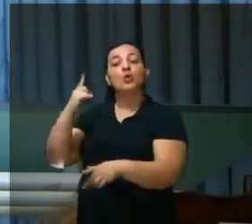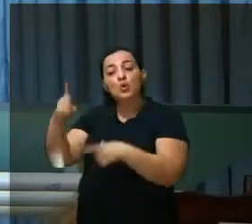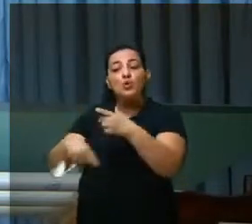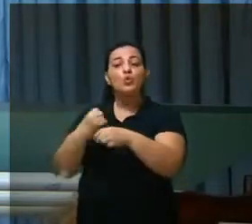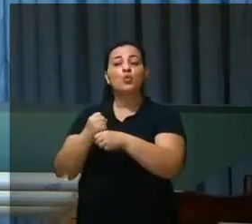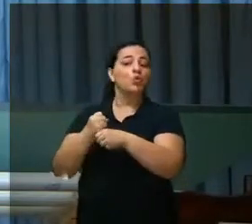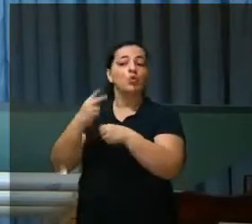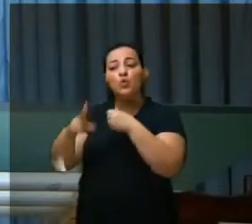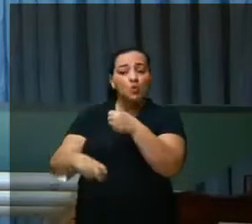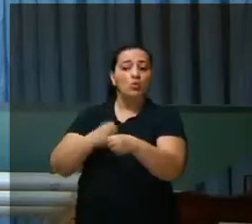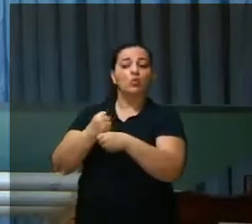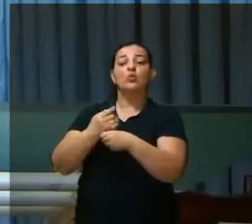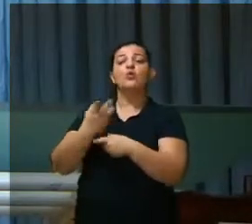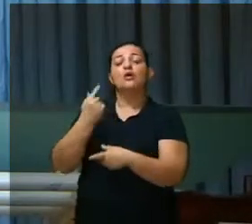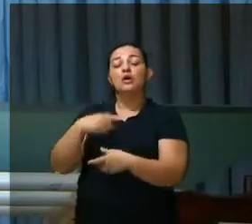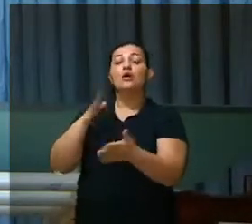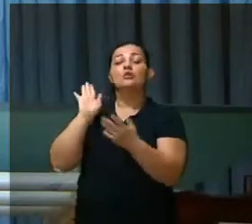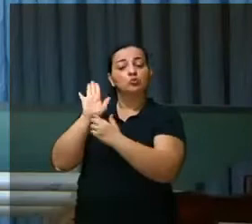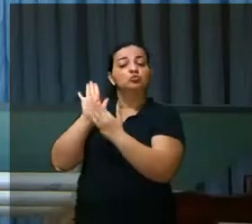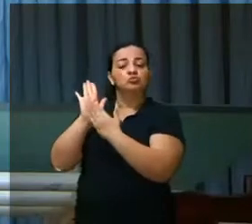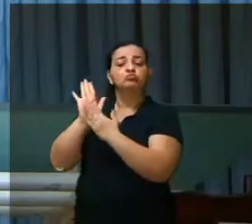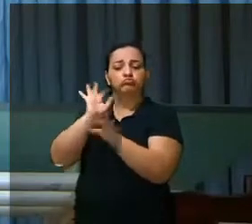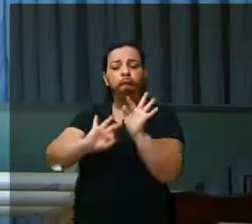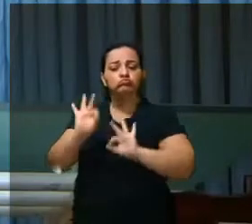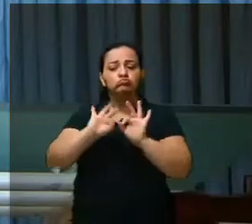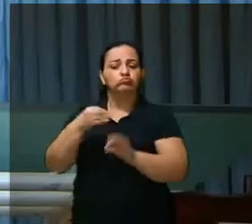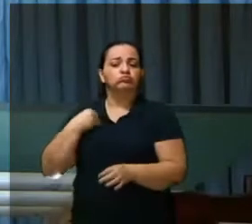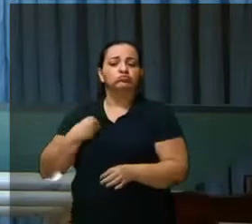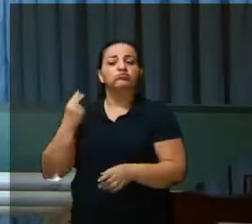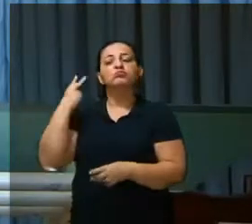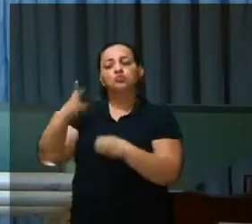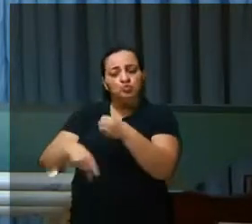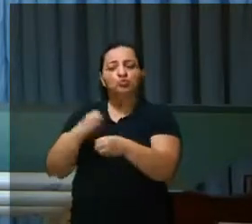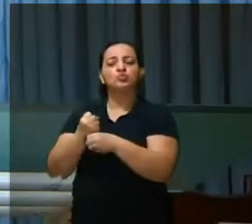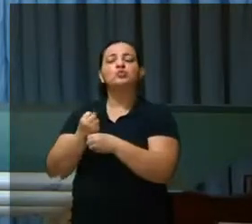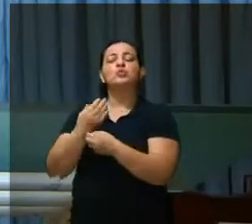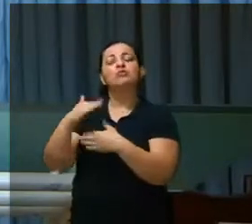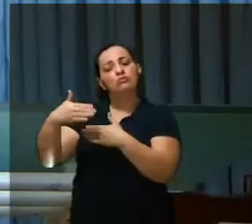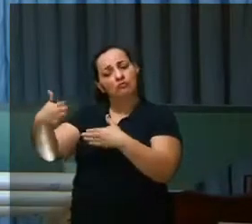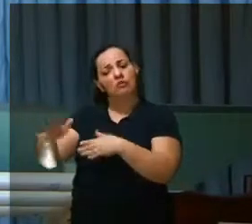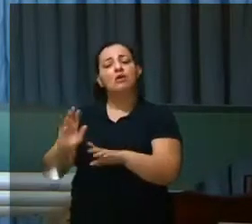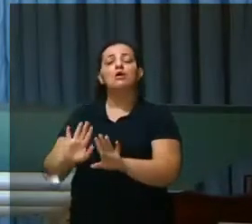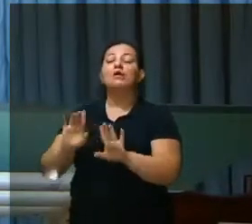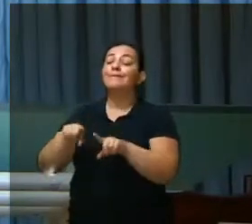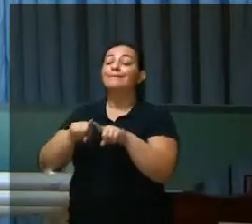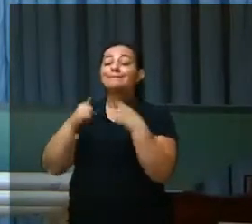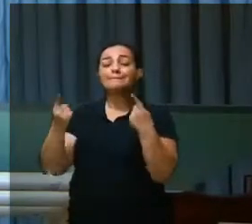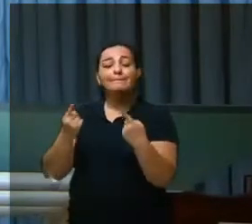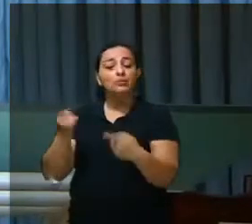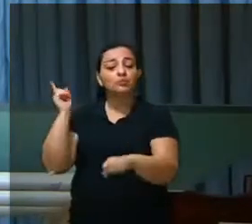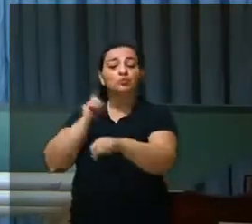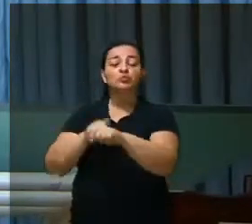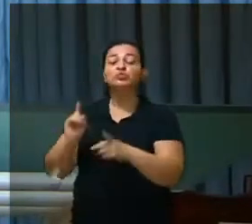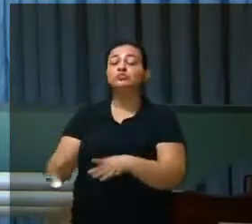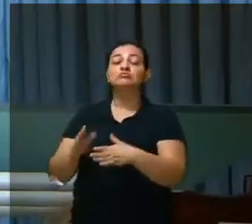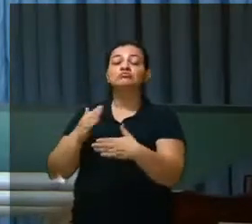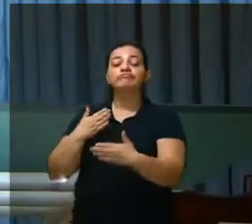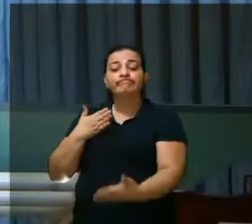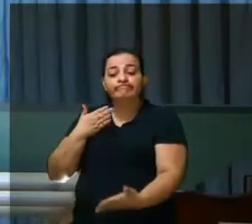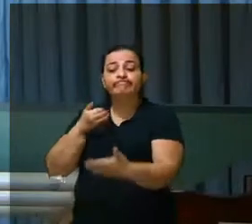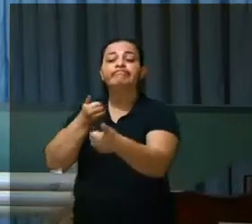passa um ano e você tá Lina proposta Eu vou colocar em ordem faço dois anos e vai só que vai chegar um dia